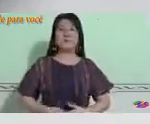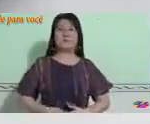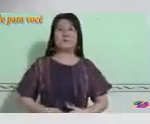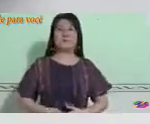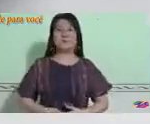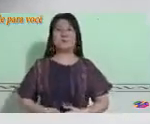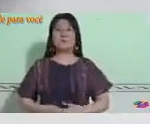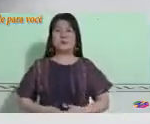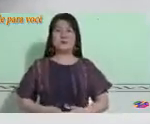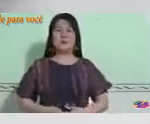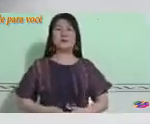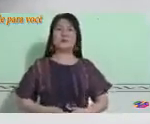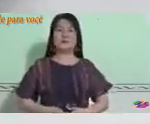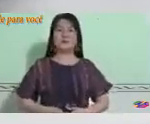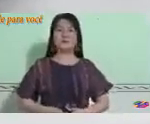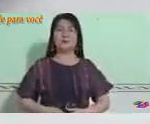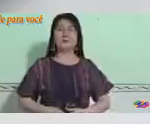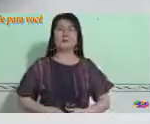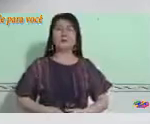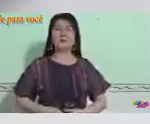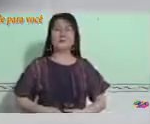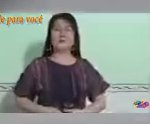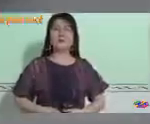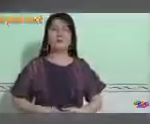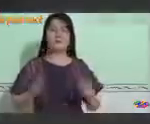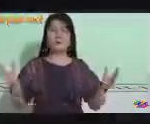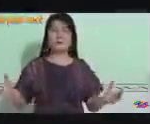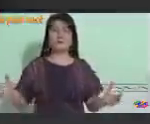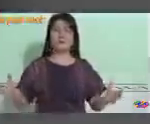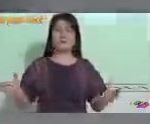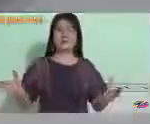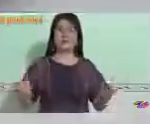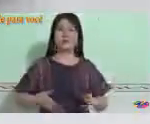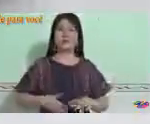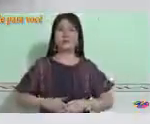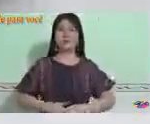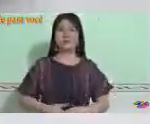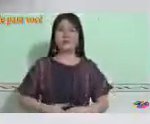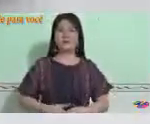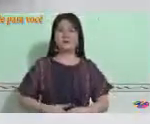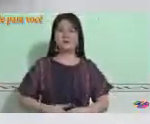por exemplo, para hidratar e nutrir os tecidos e reduzir a inflamação.